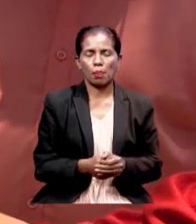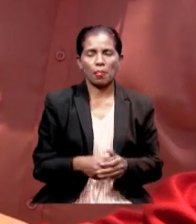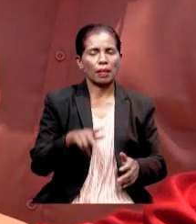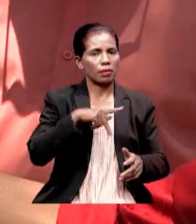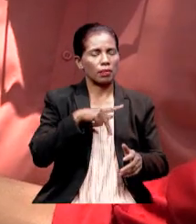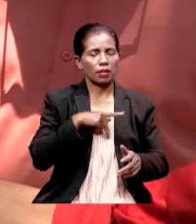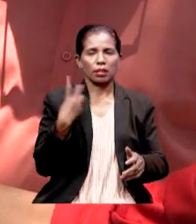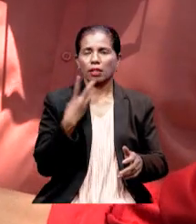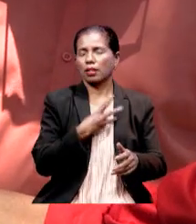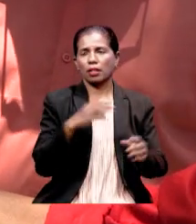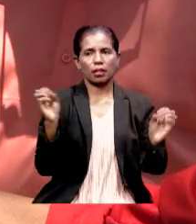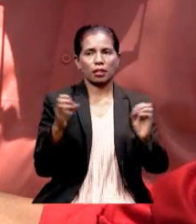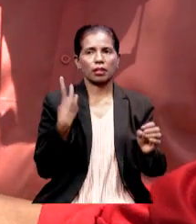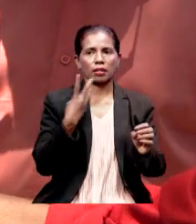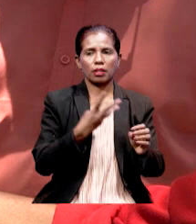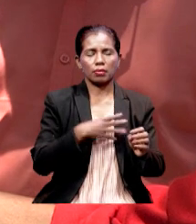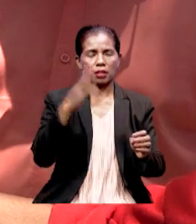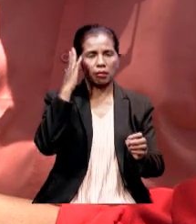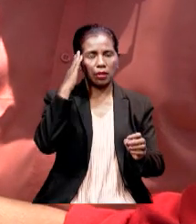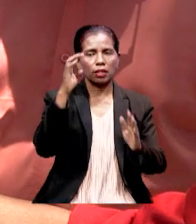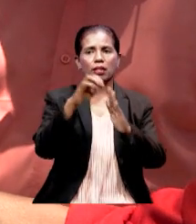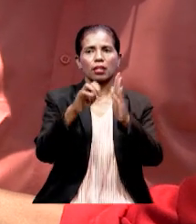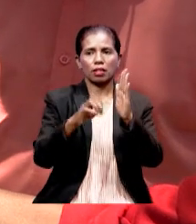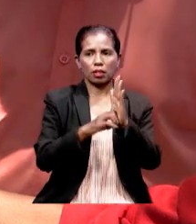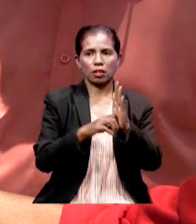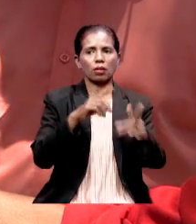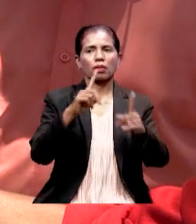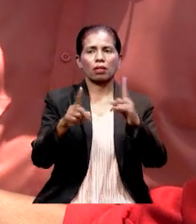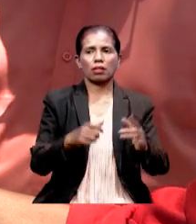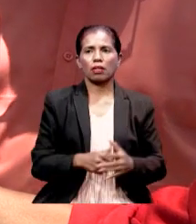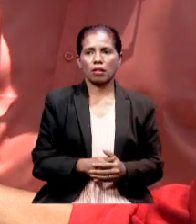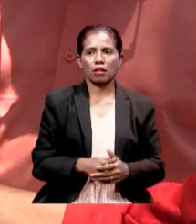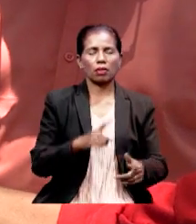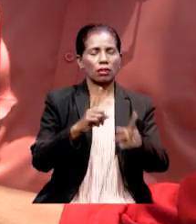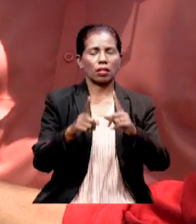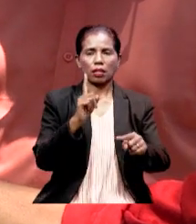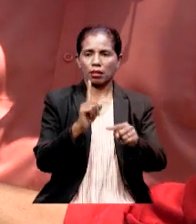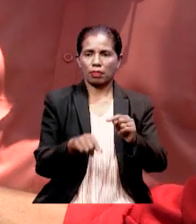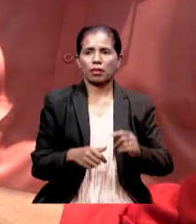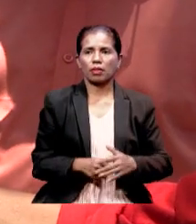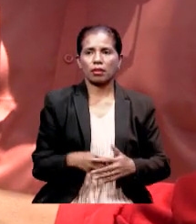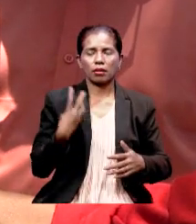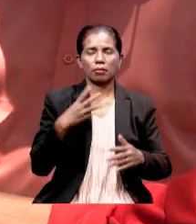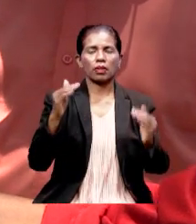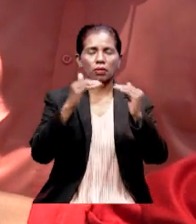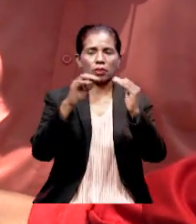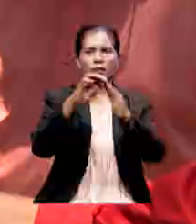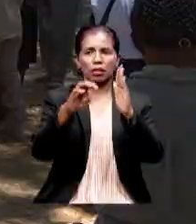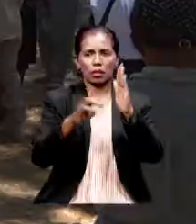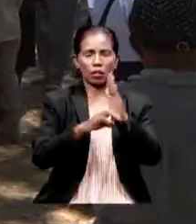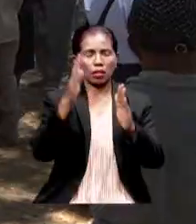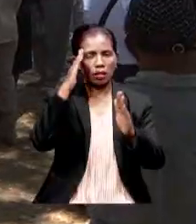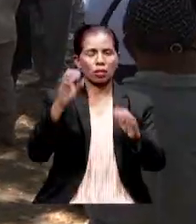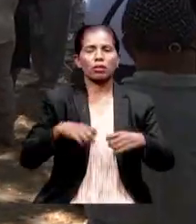nem lae ante ami ba ami hate no estado la agora hat peculiar de la kulia mamo kala la velas tira am si encontro estado para ter buat nian